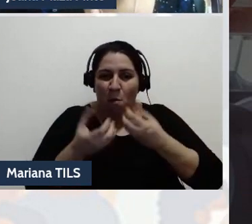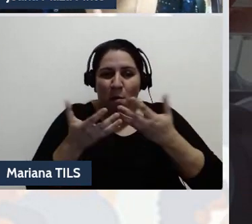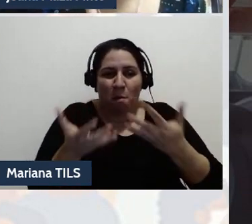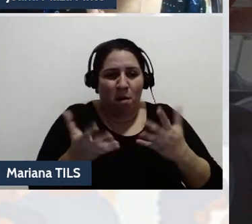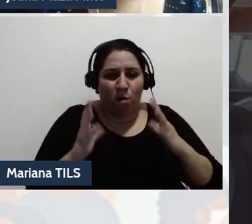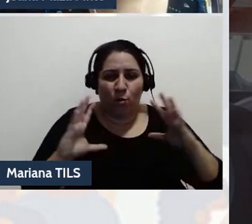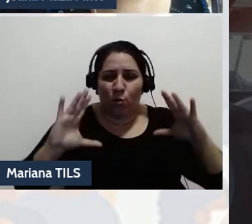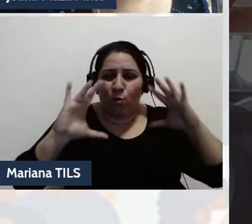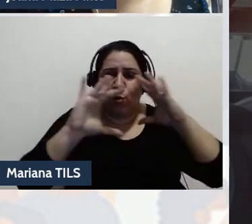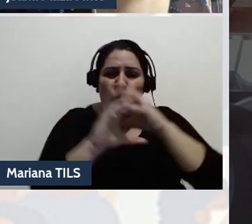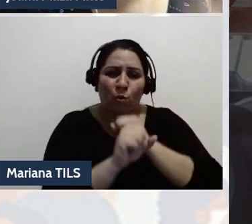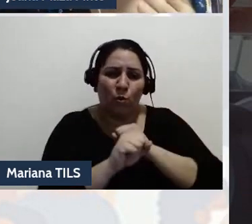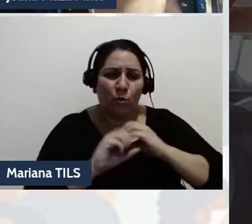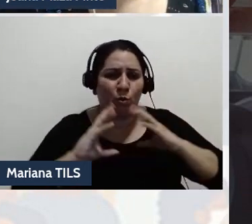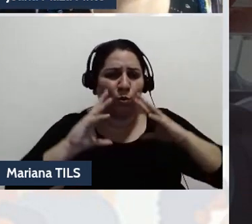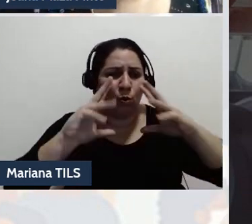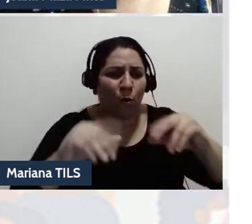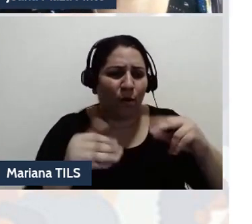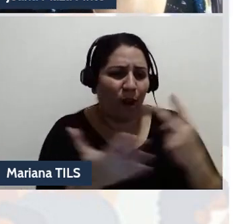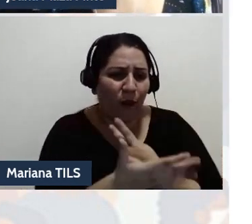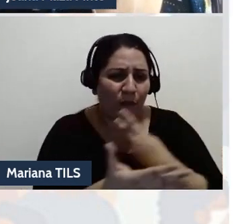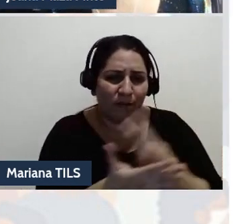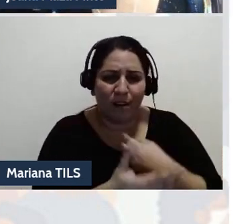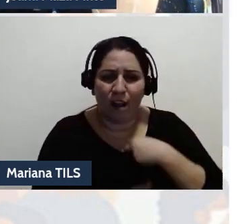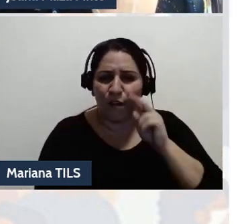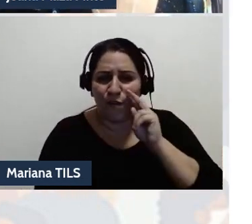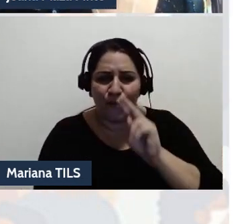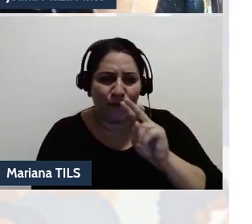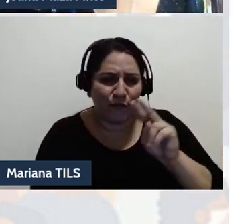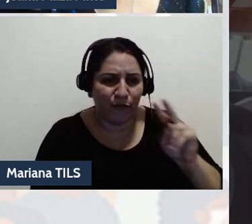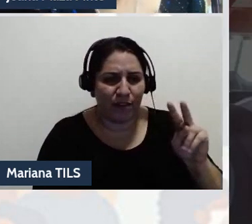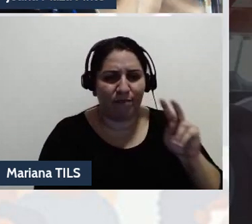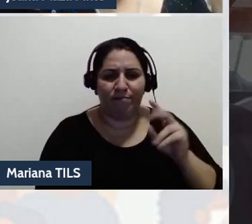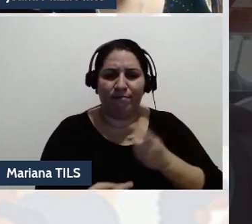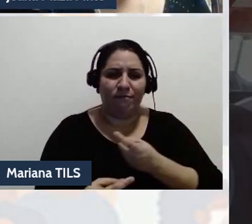vários segmentos de depoimento que eu vi ao longo do questionário.